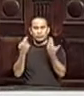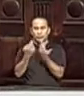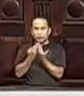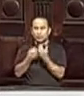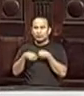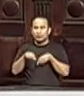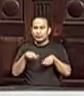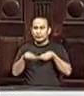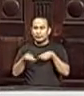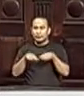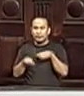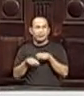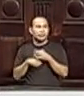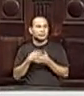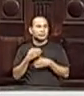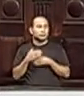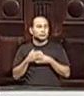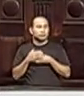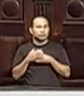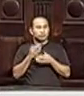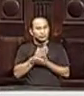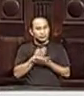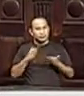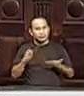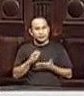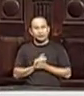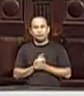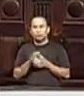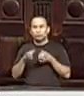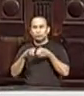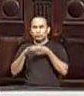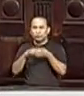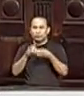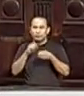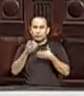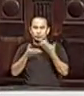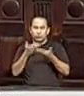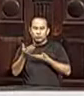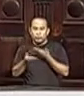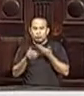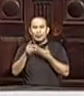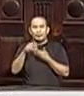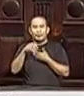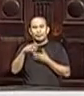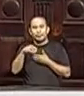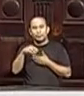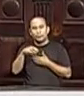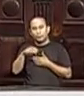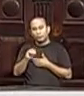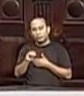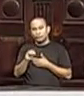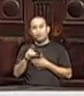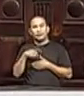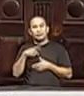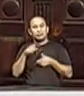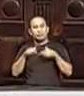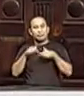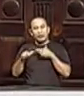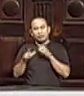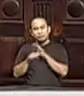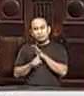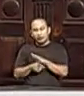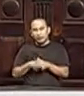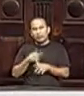reunião de trabalho ainda esse ano com as entidades que cuidam do patrimônio, uma reunião de trabalho para traçar os nossos